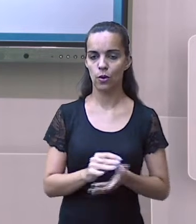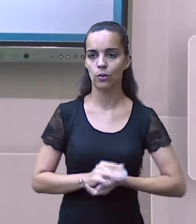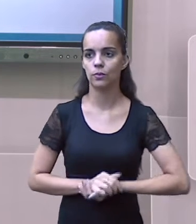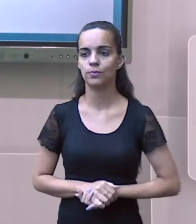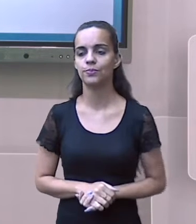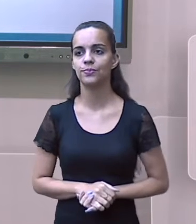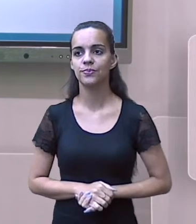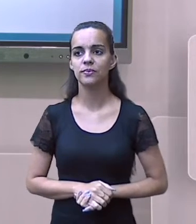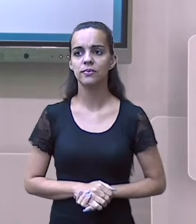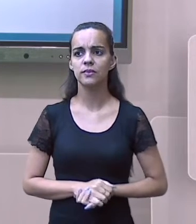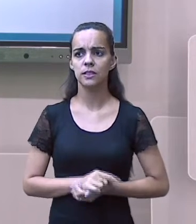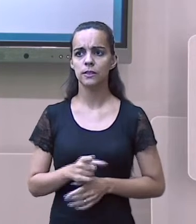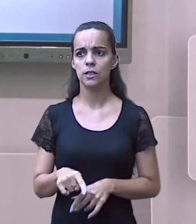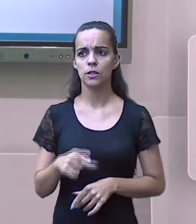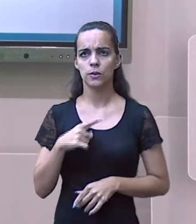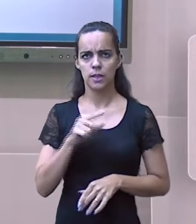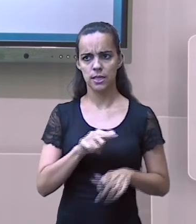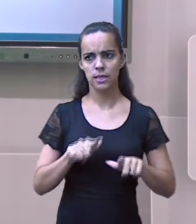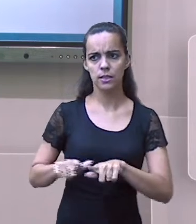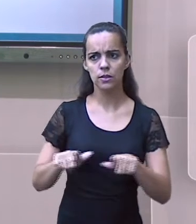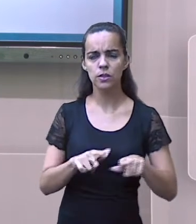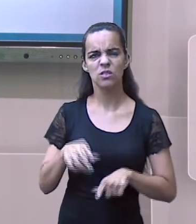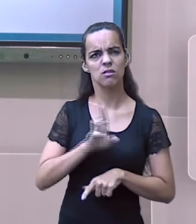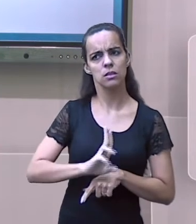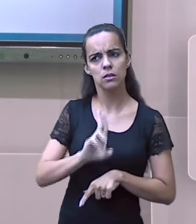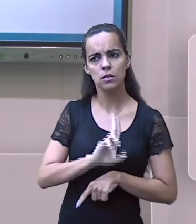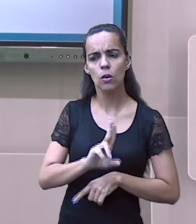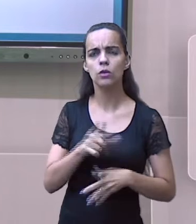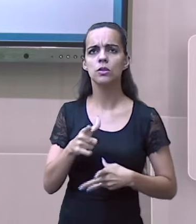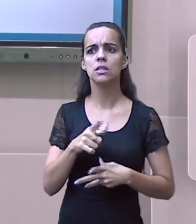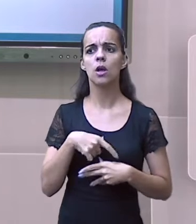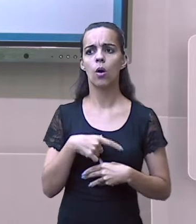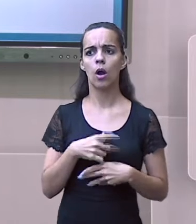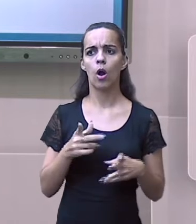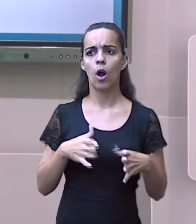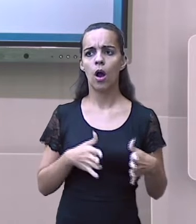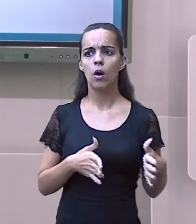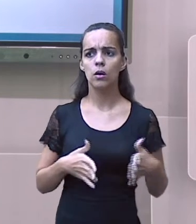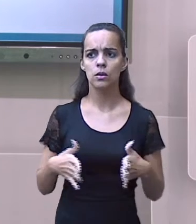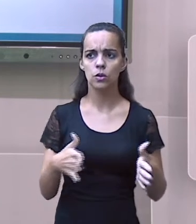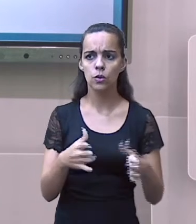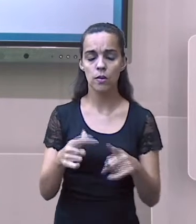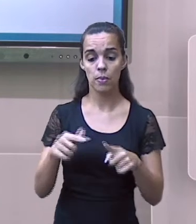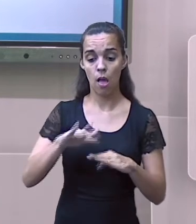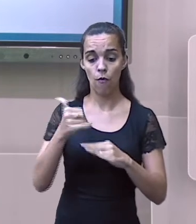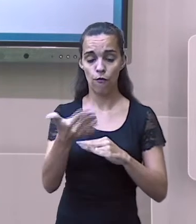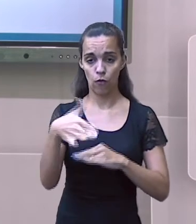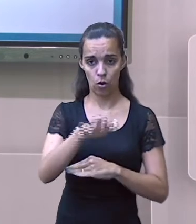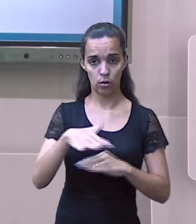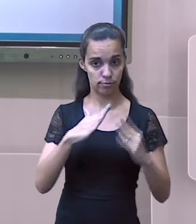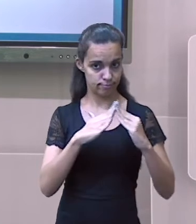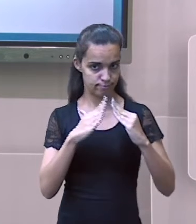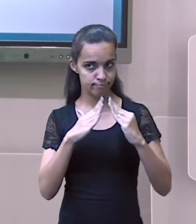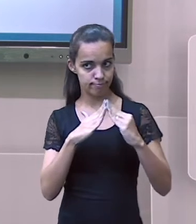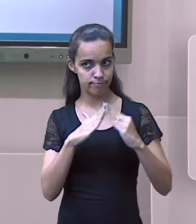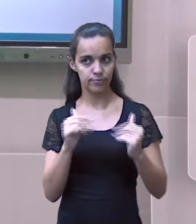vazios, tá? Esses pisos, eles geralmente são utilizados para áreas externas, por